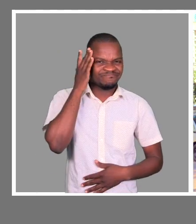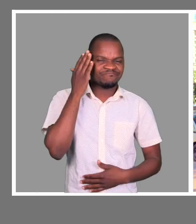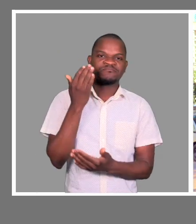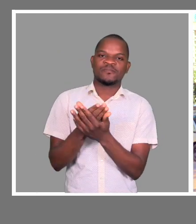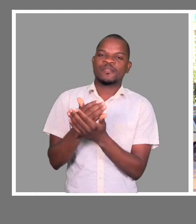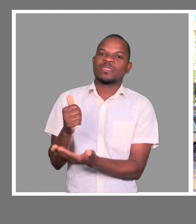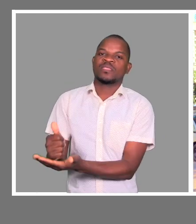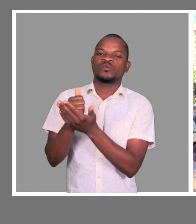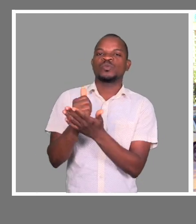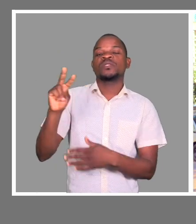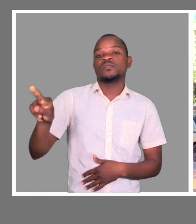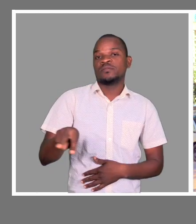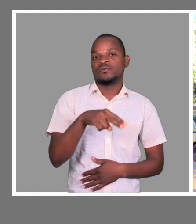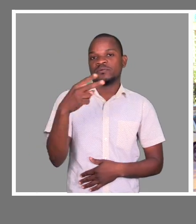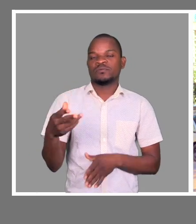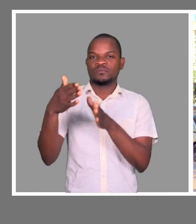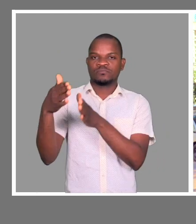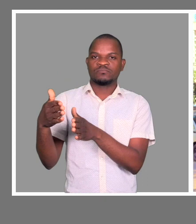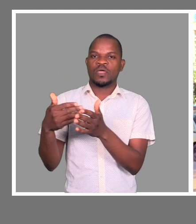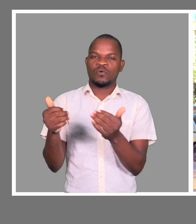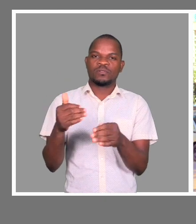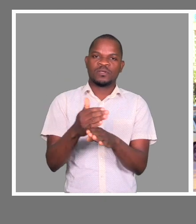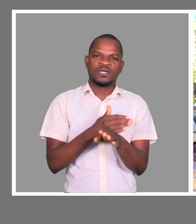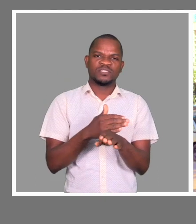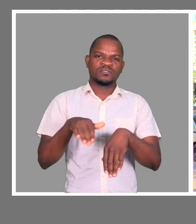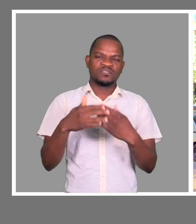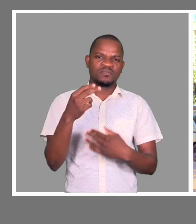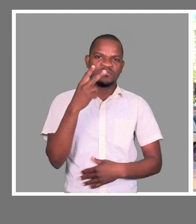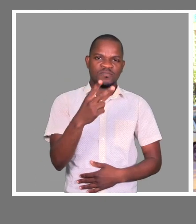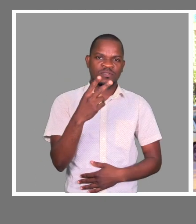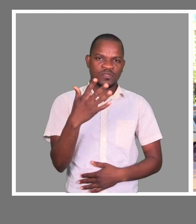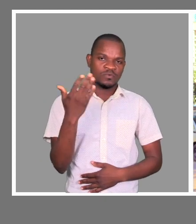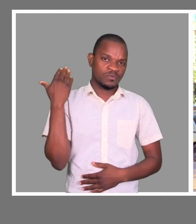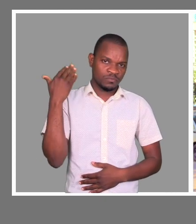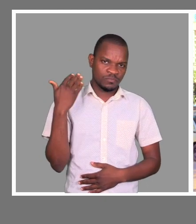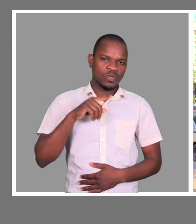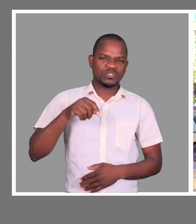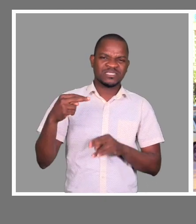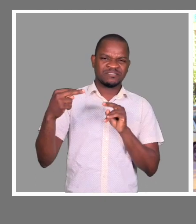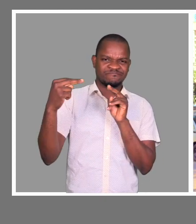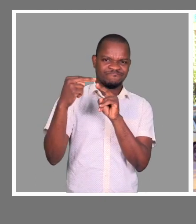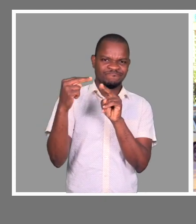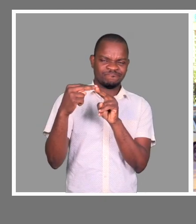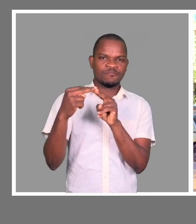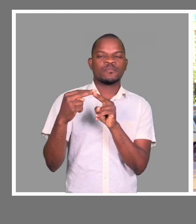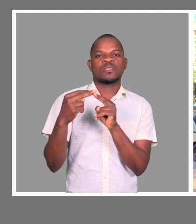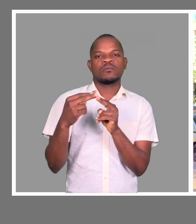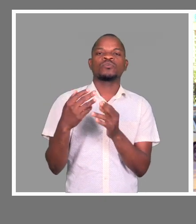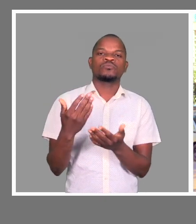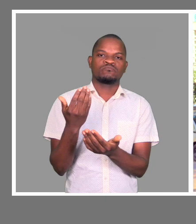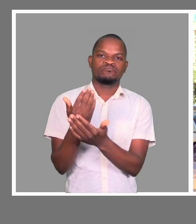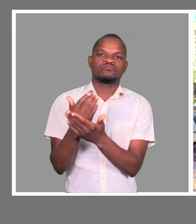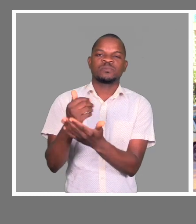o que aconteceu no dia 25, nós pedimos apoio aos